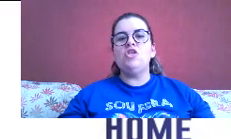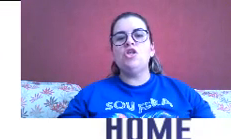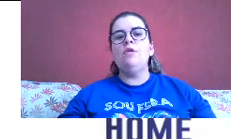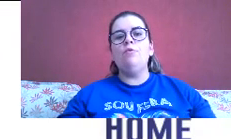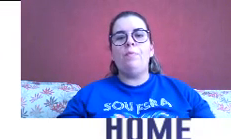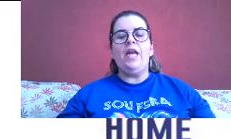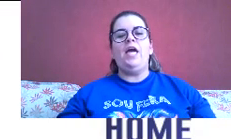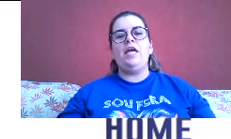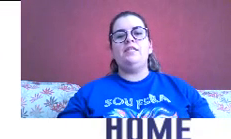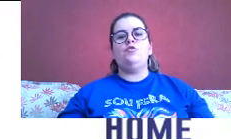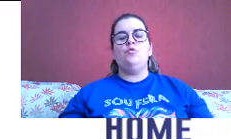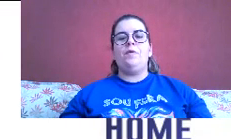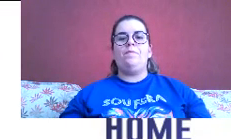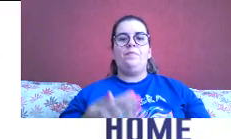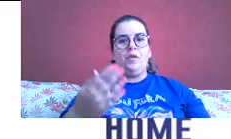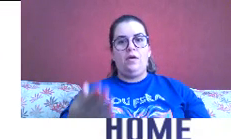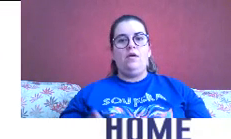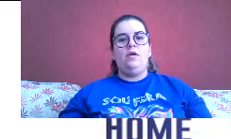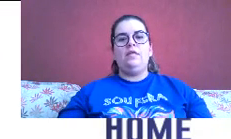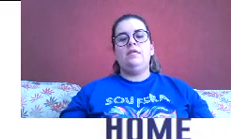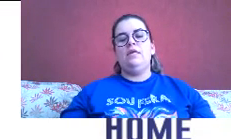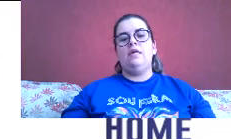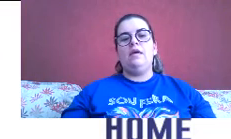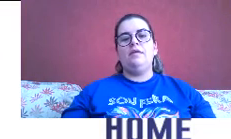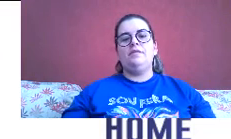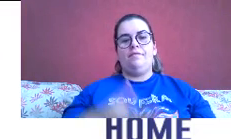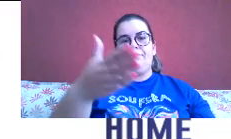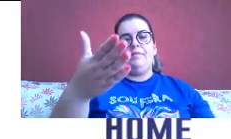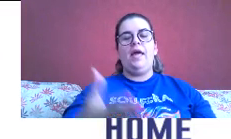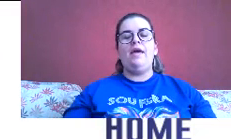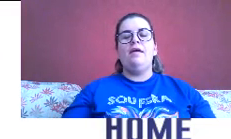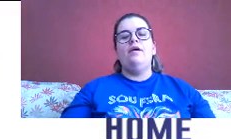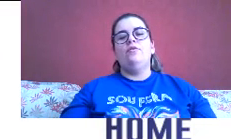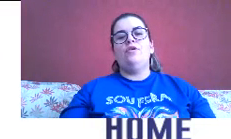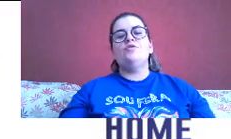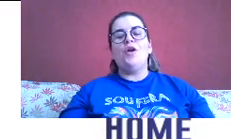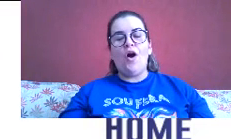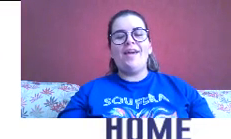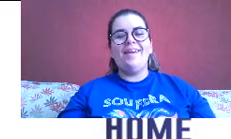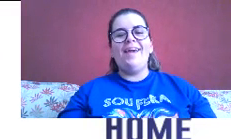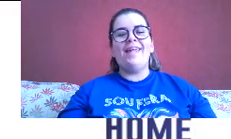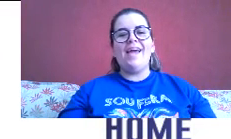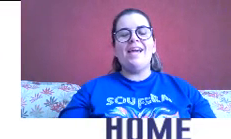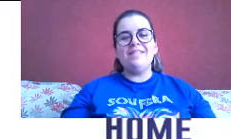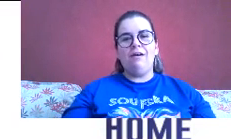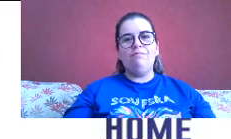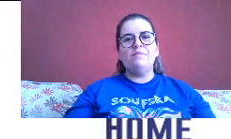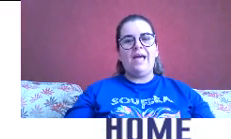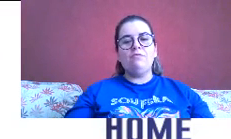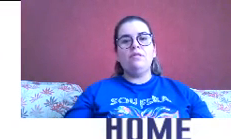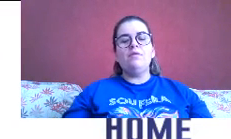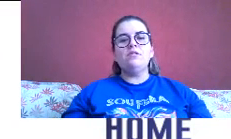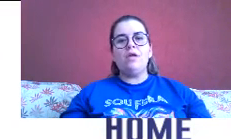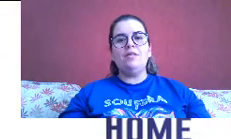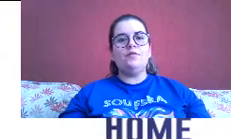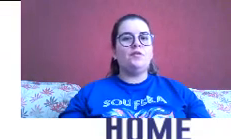dar estímulo para esse super esse esse né O Nosso Herói aí entrar em Ação